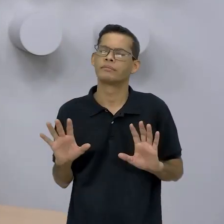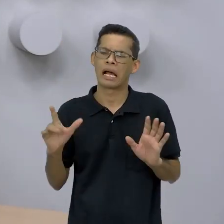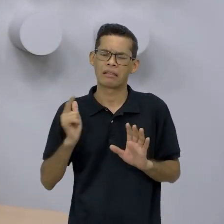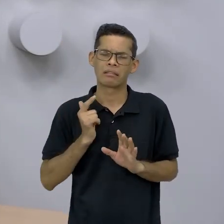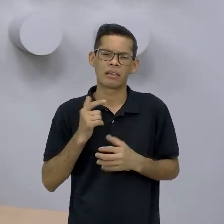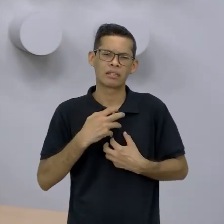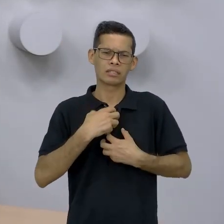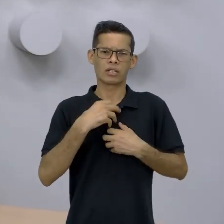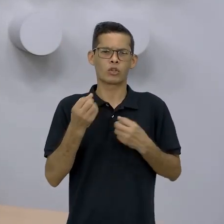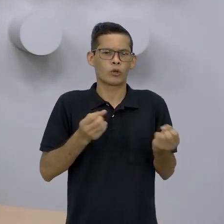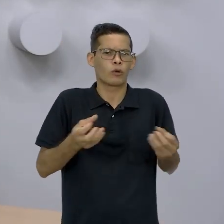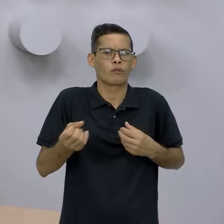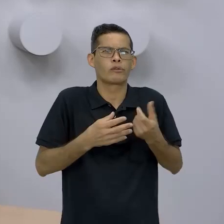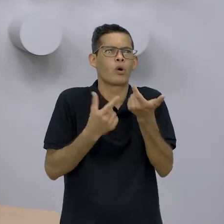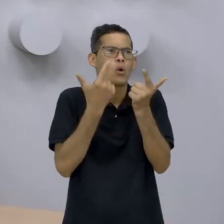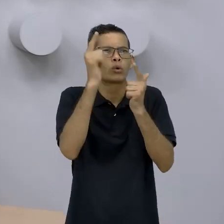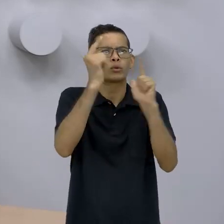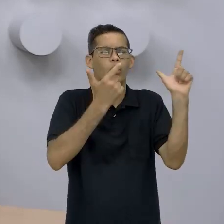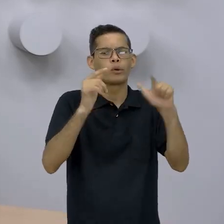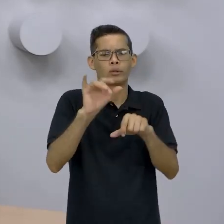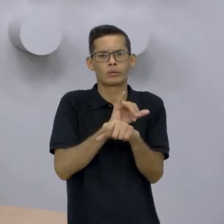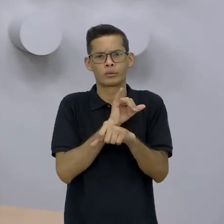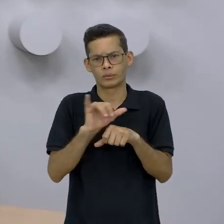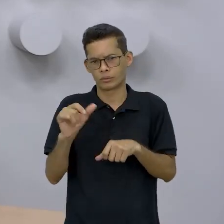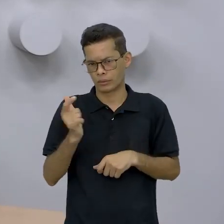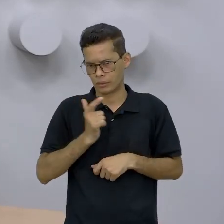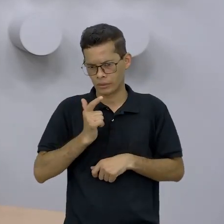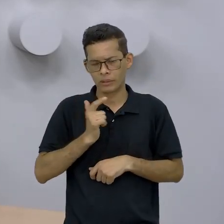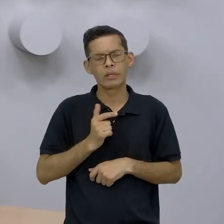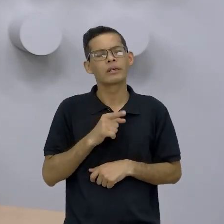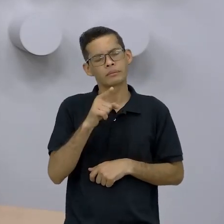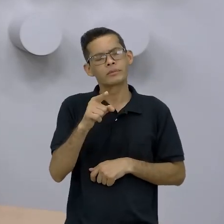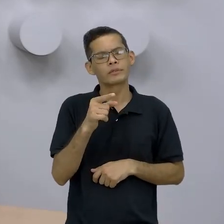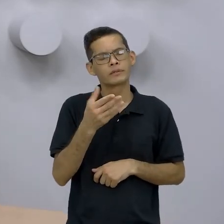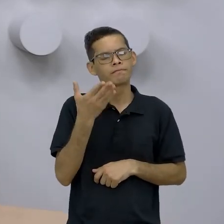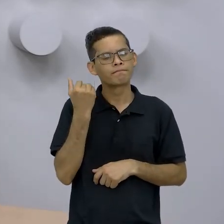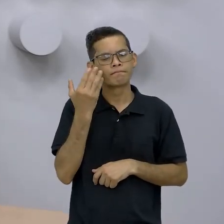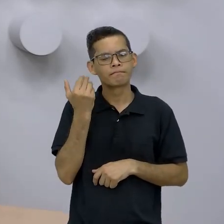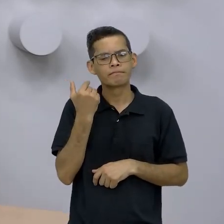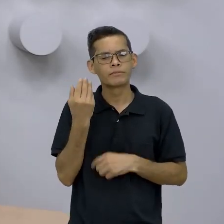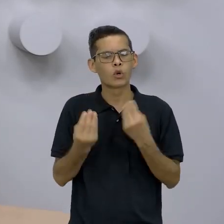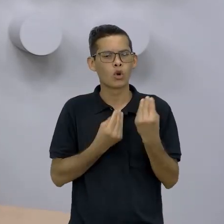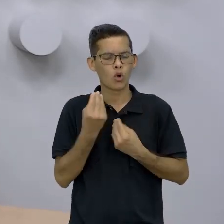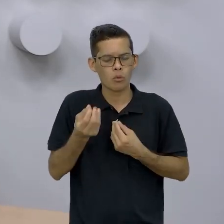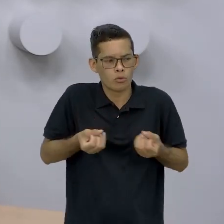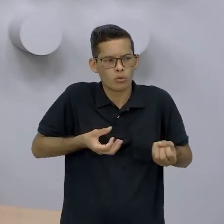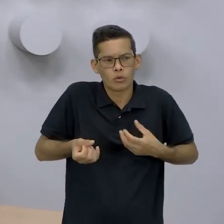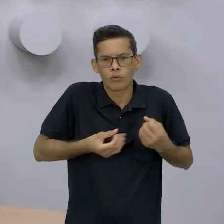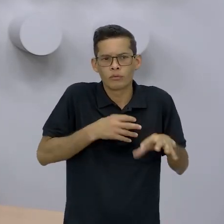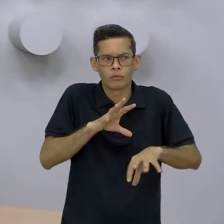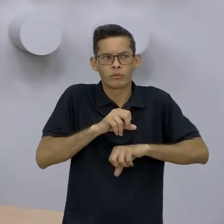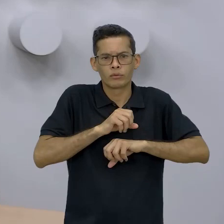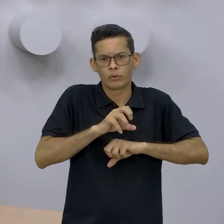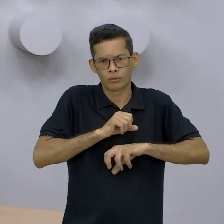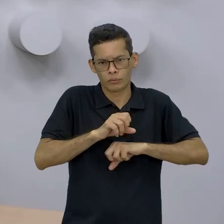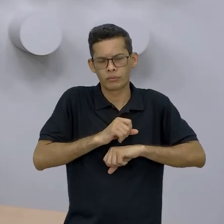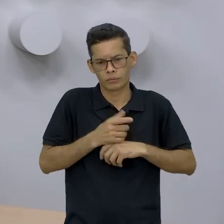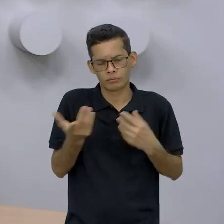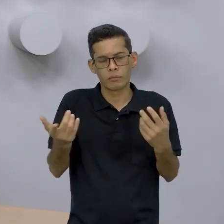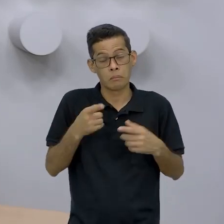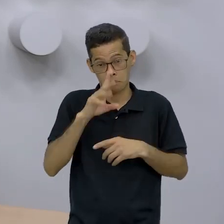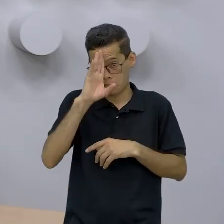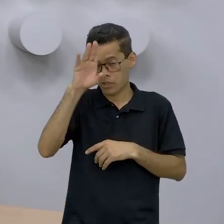você, de alguma forma, deixe esse conhecimento com frescor, rejuvenescido. O importante é não